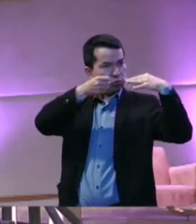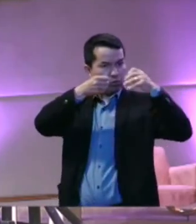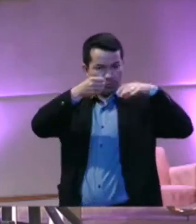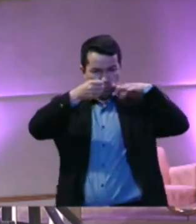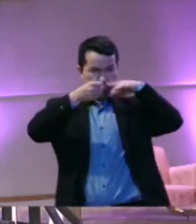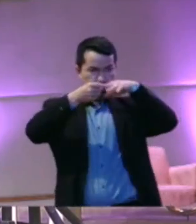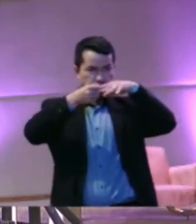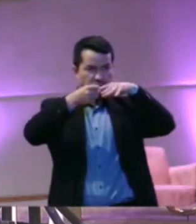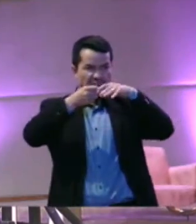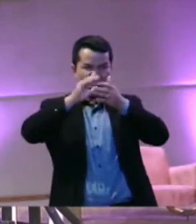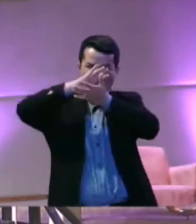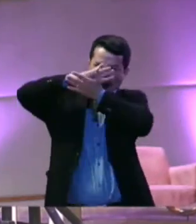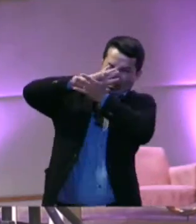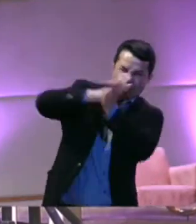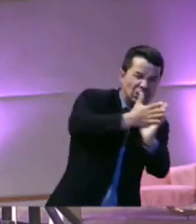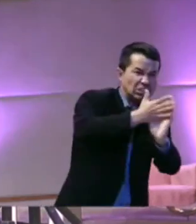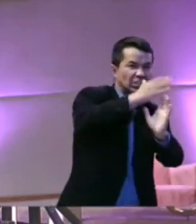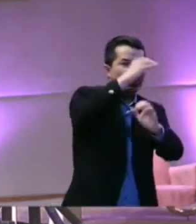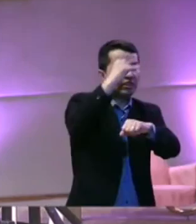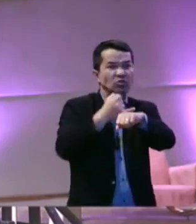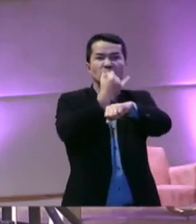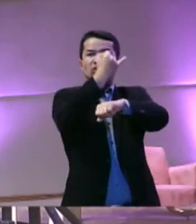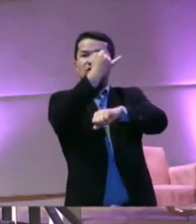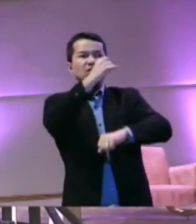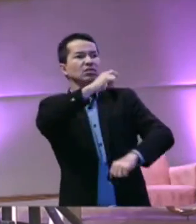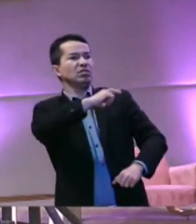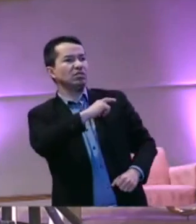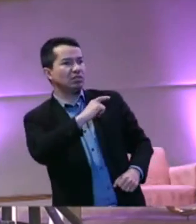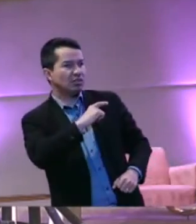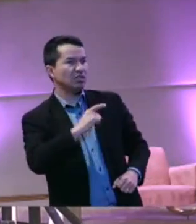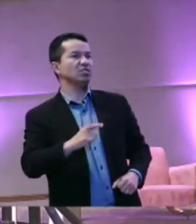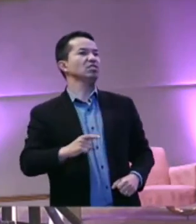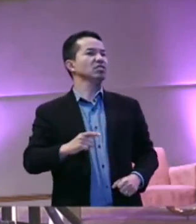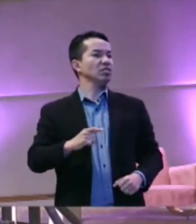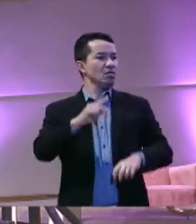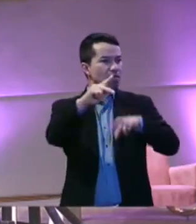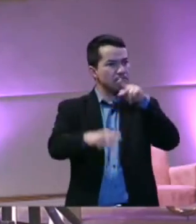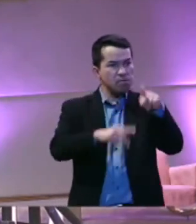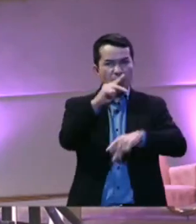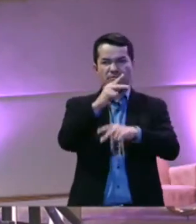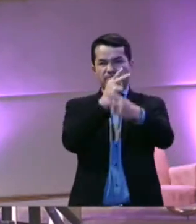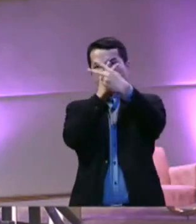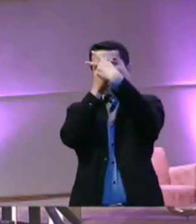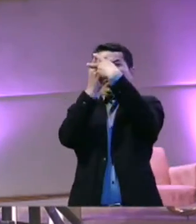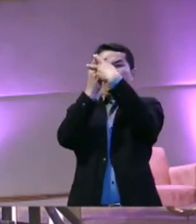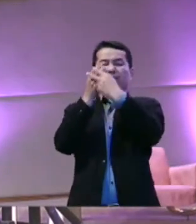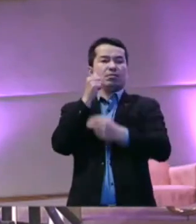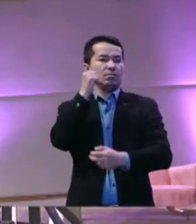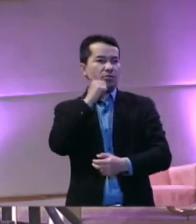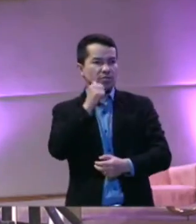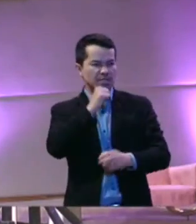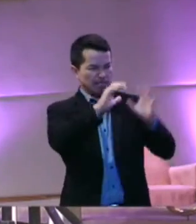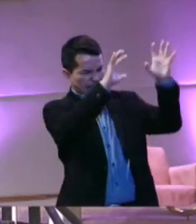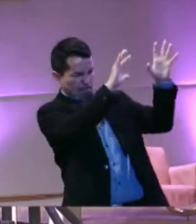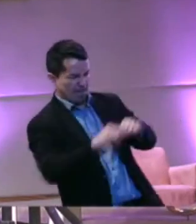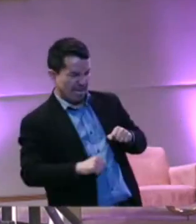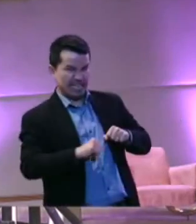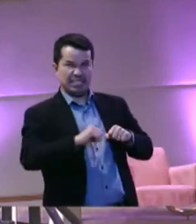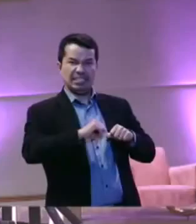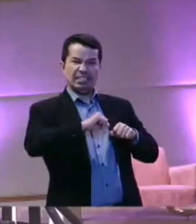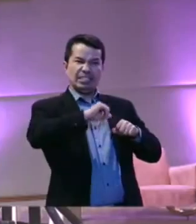sofreu cativeiro, as mulheres foram entregues à prostituição, as crianças foram mortas, eles se